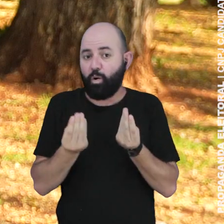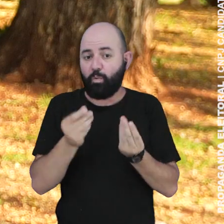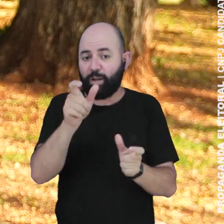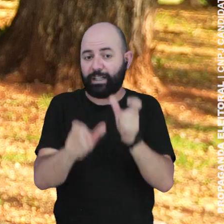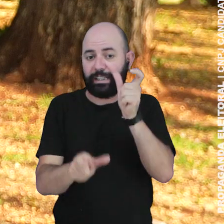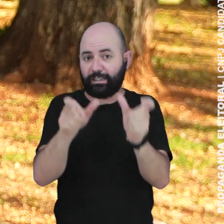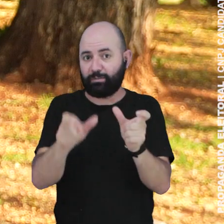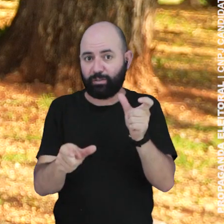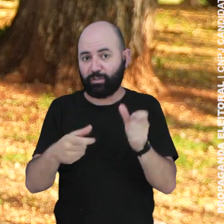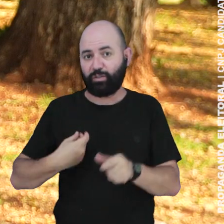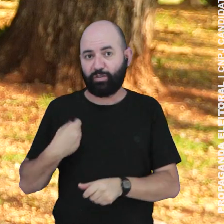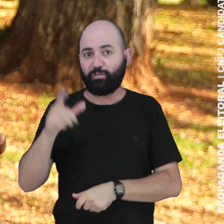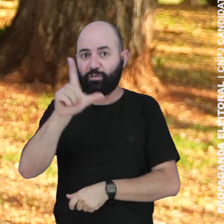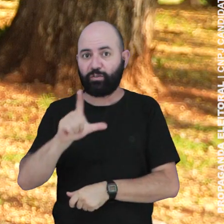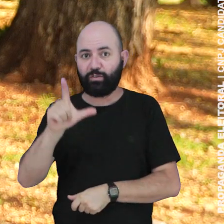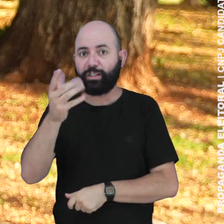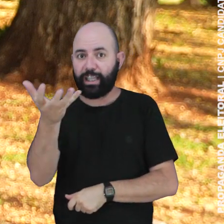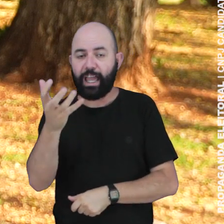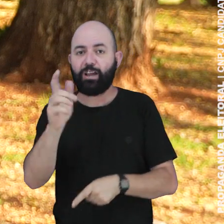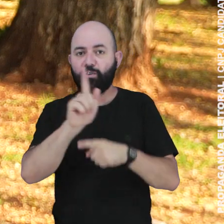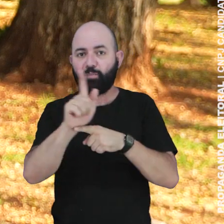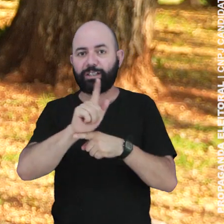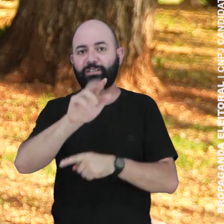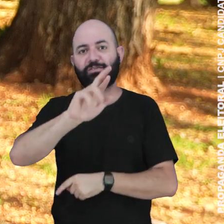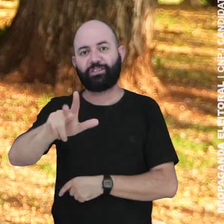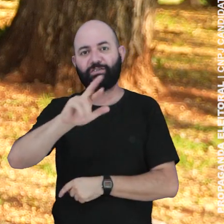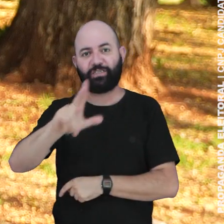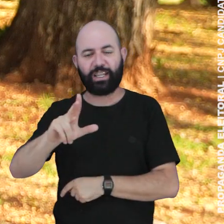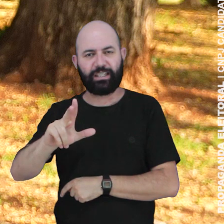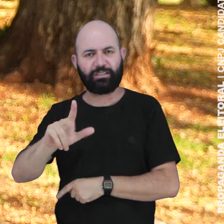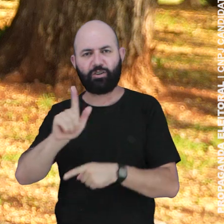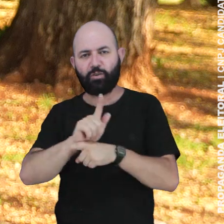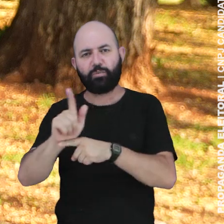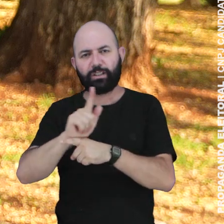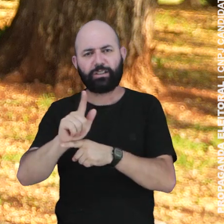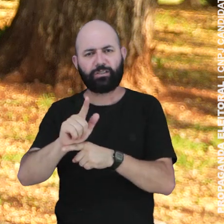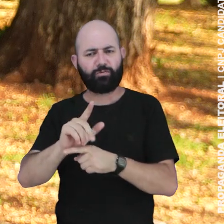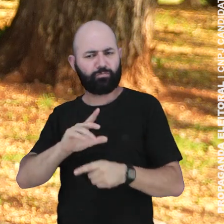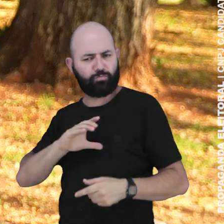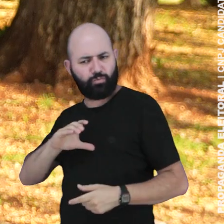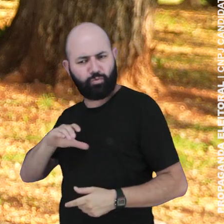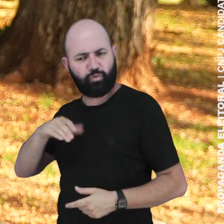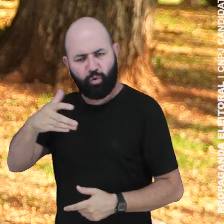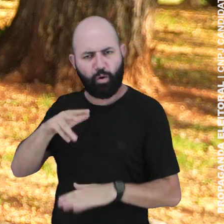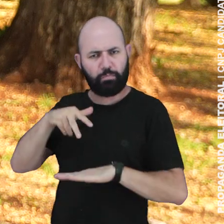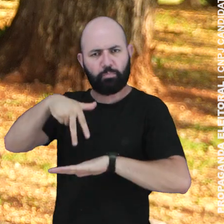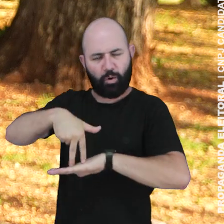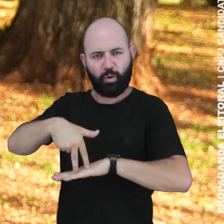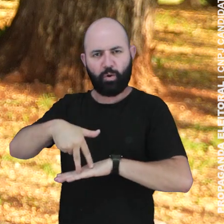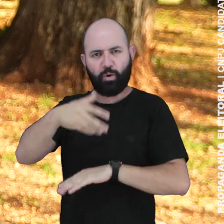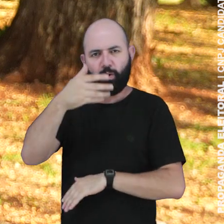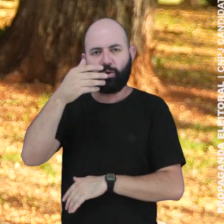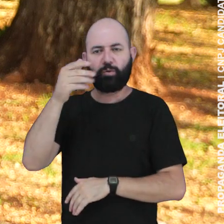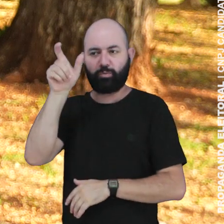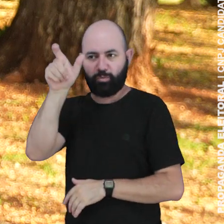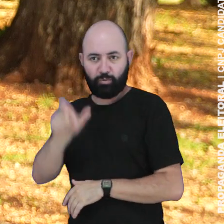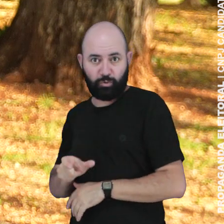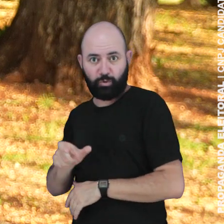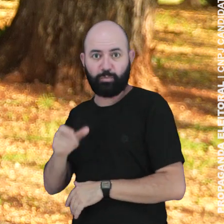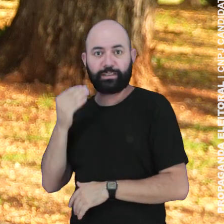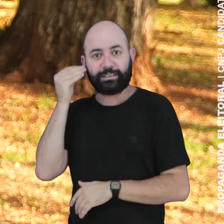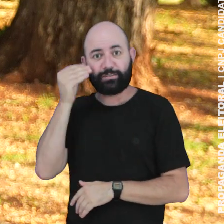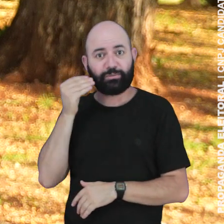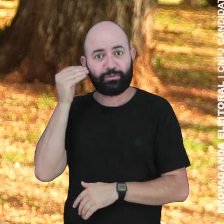o povo de Londrina deseja uma gestão diferente, uma gestão de coragem, com alguém